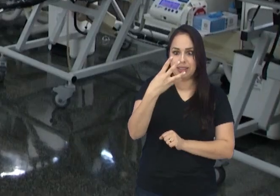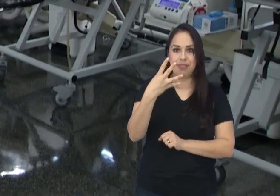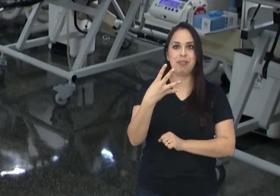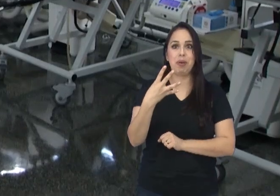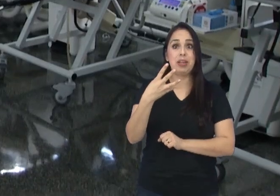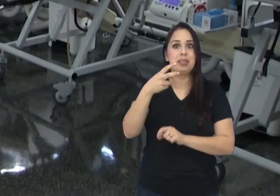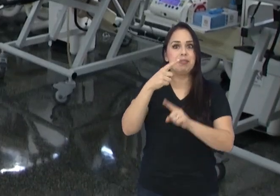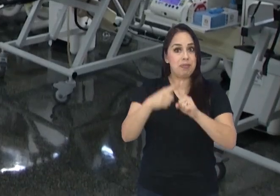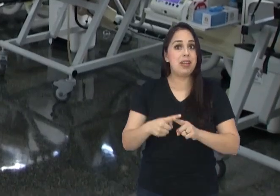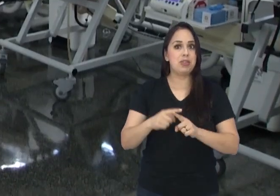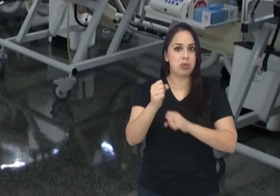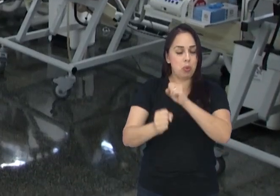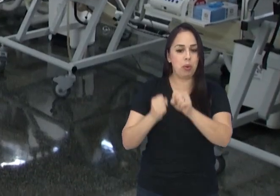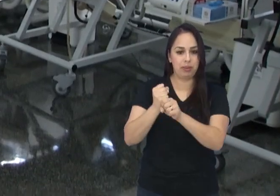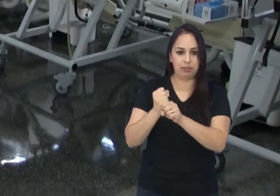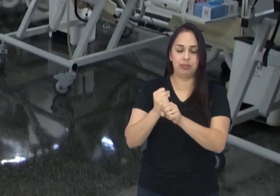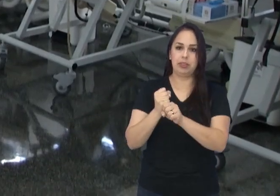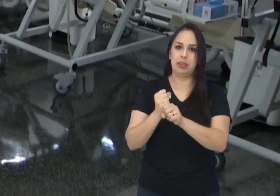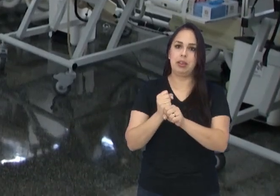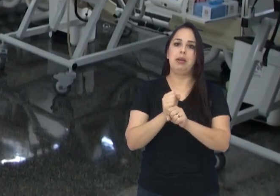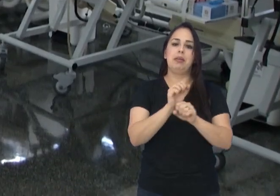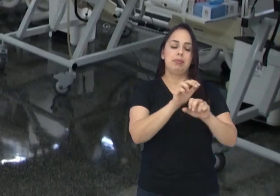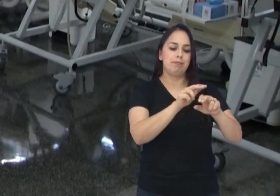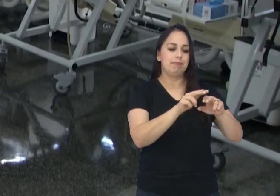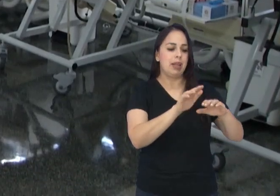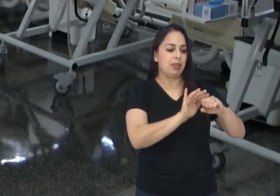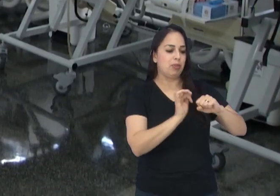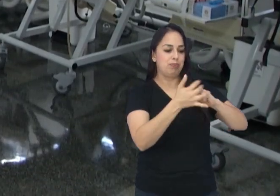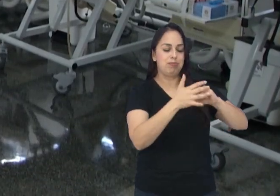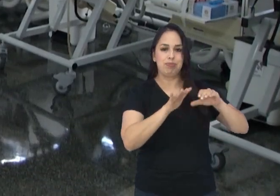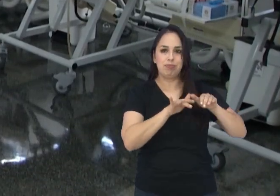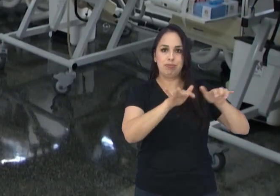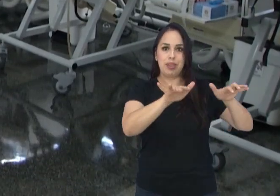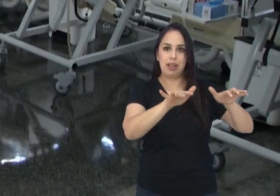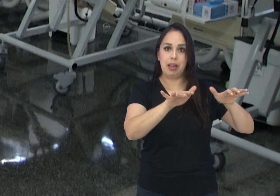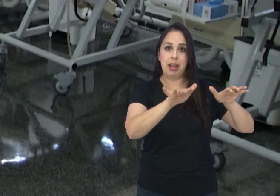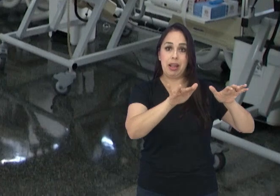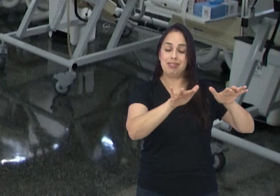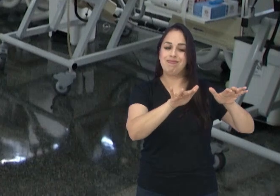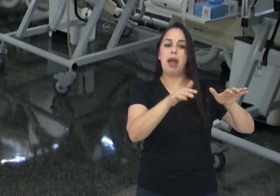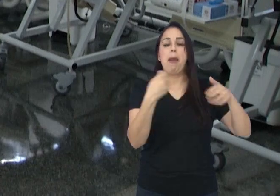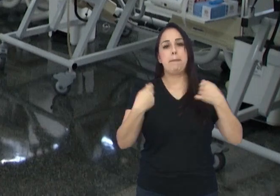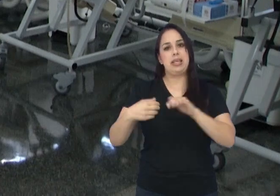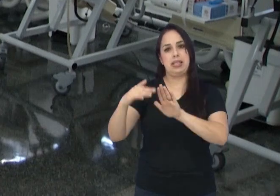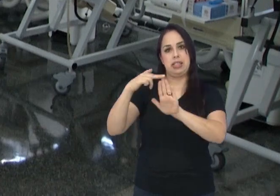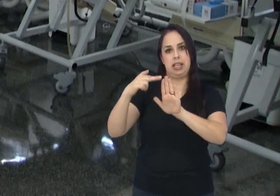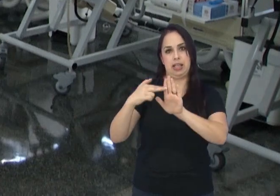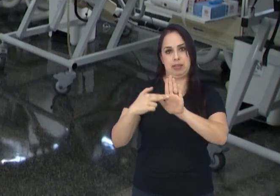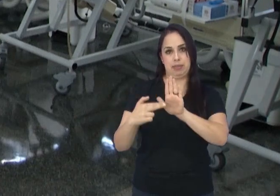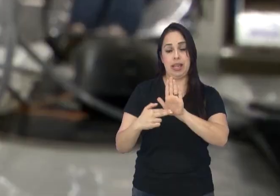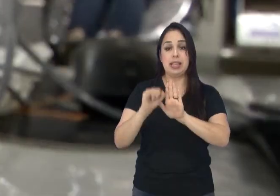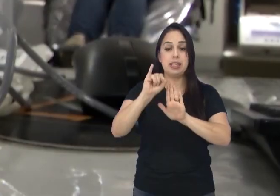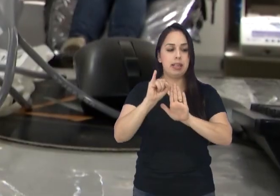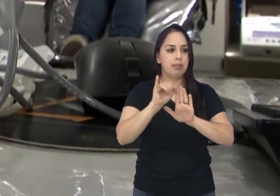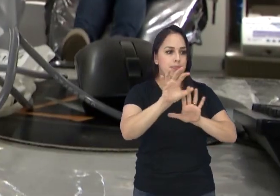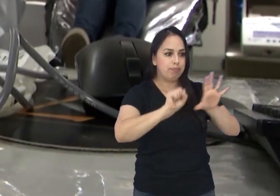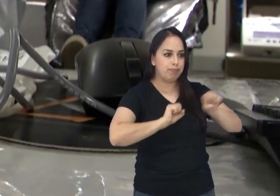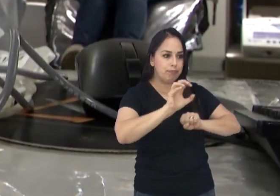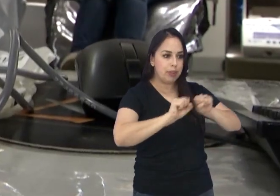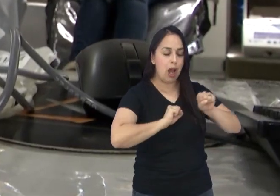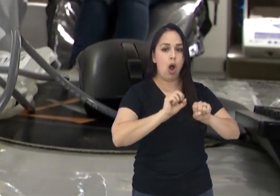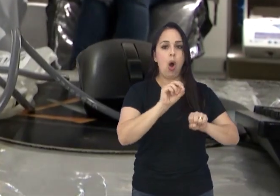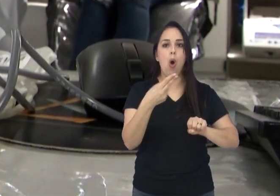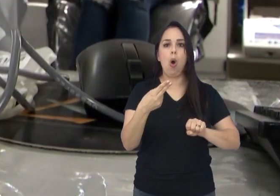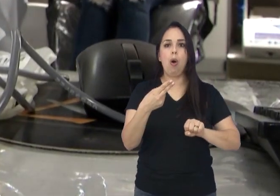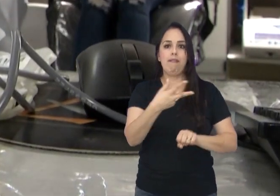E devido ao aumento nos casos de Covid-19, existem algumas regras para quem teve contato com o vírus ou foi